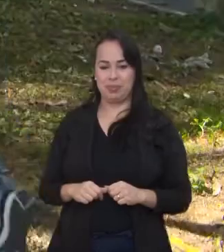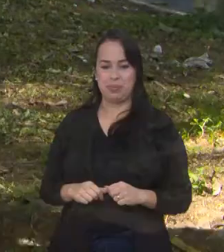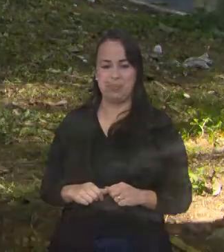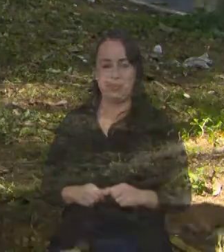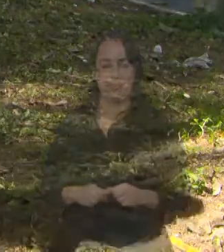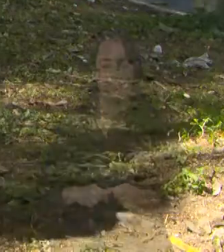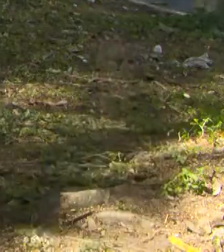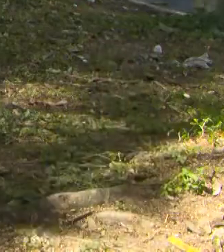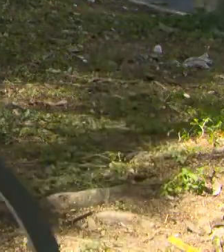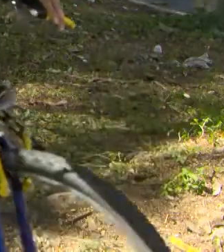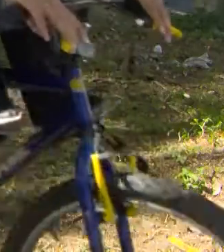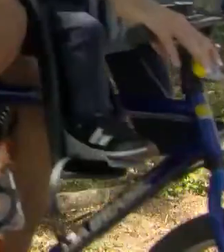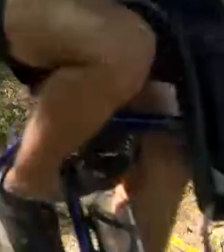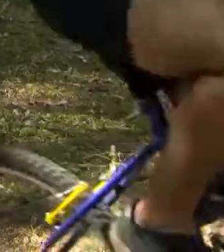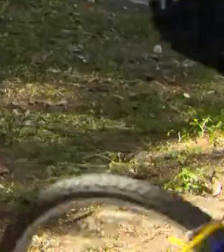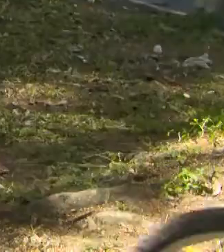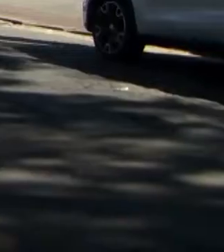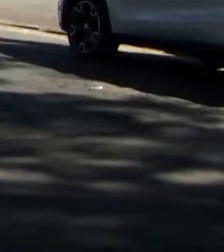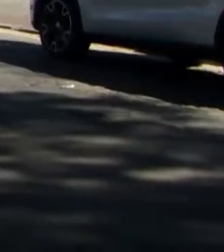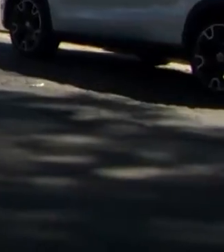Legal.